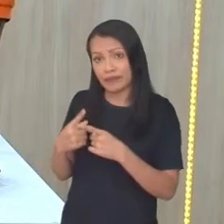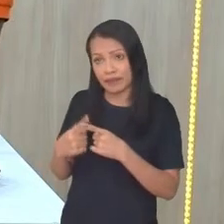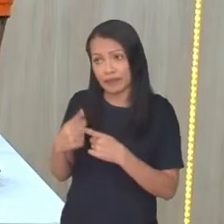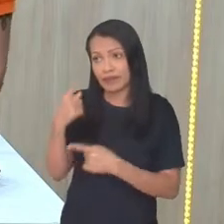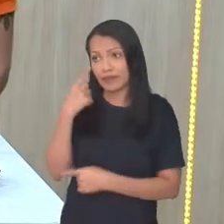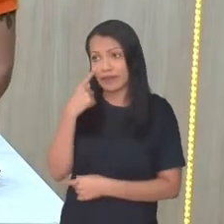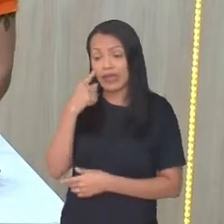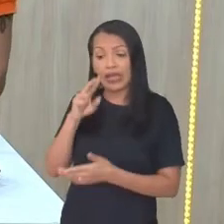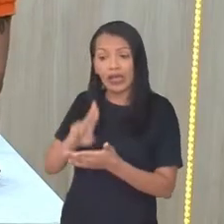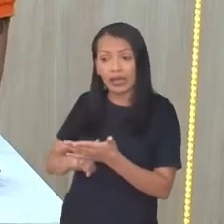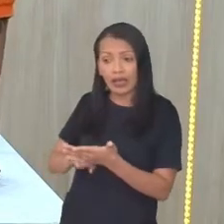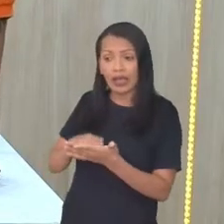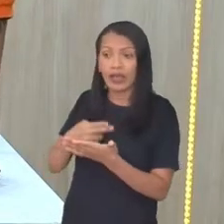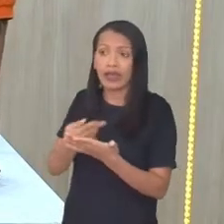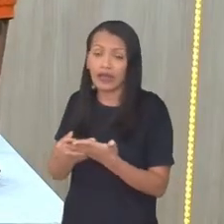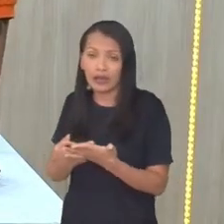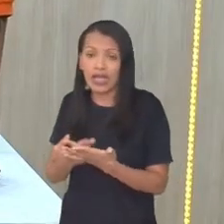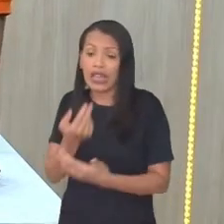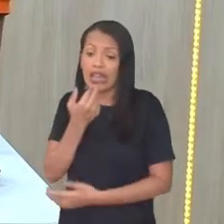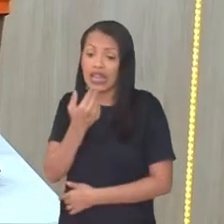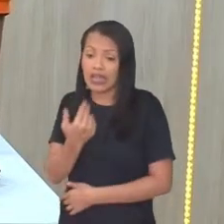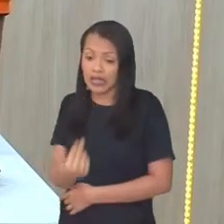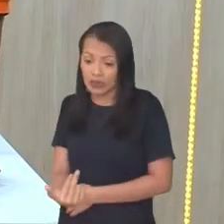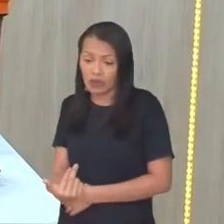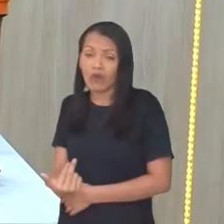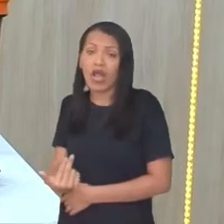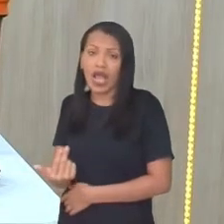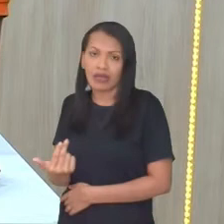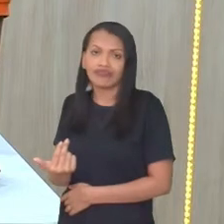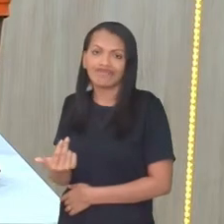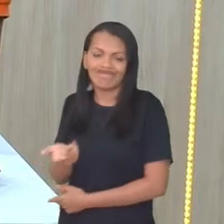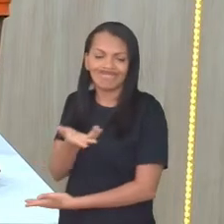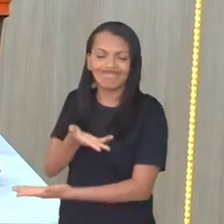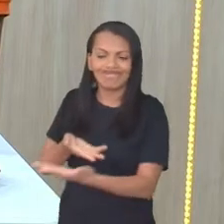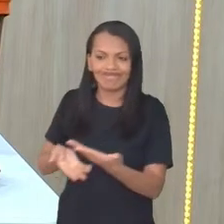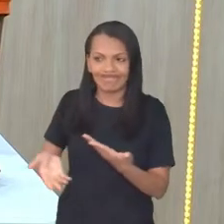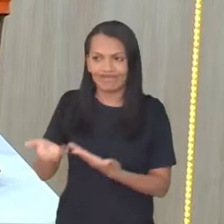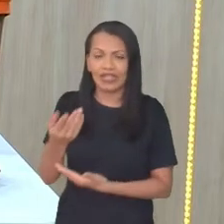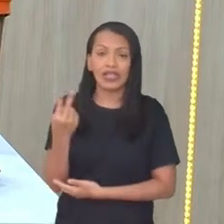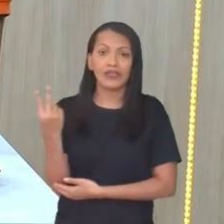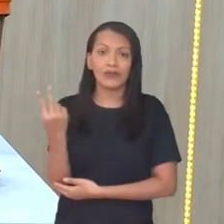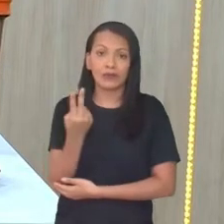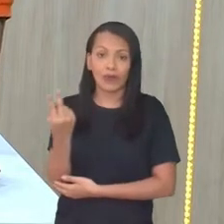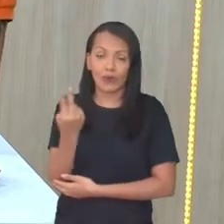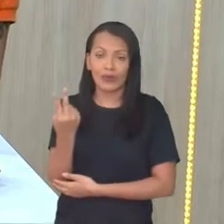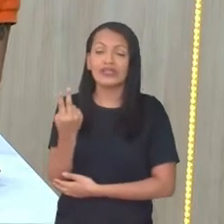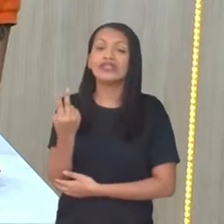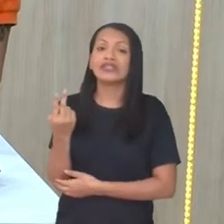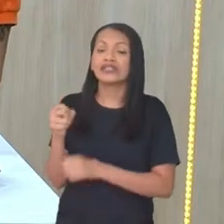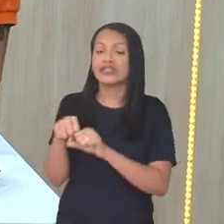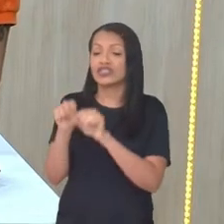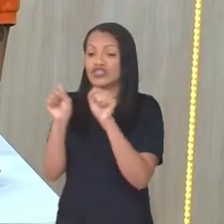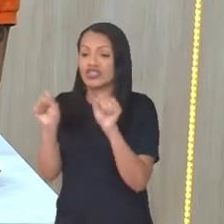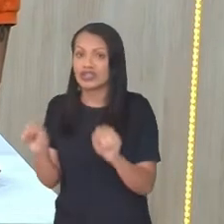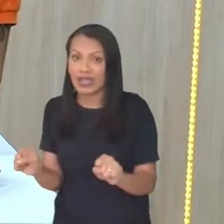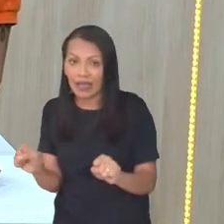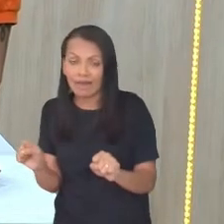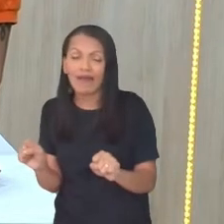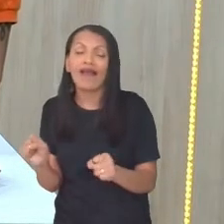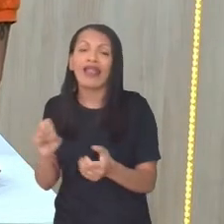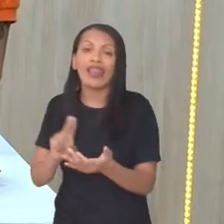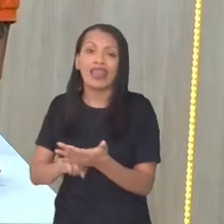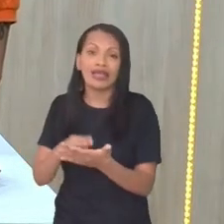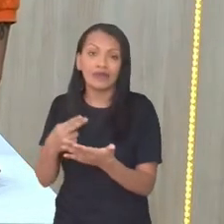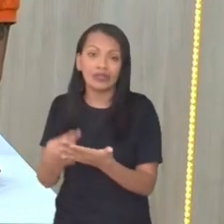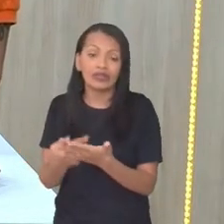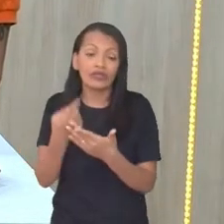a tradução ela é feita quando há línguas envolvidas, tipo 2 sistemas linguísticos. Como é uma adaptação, ela é